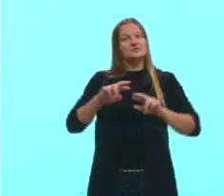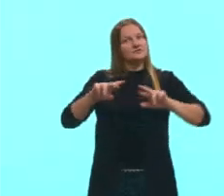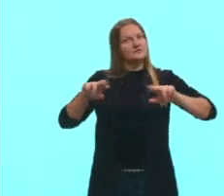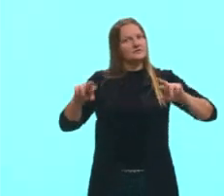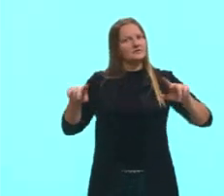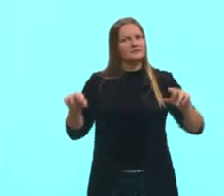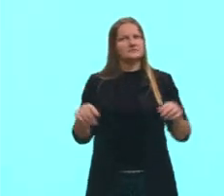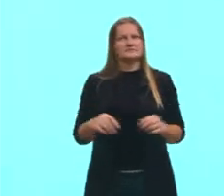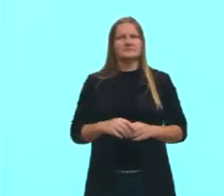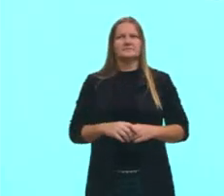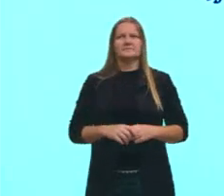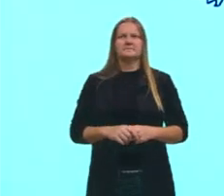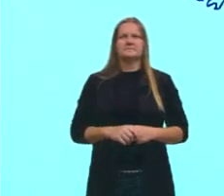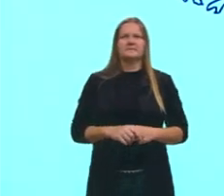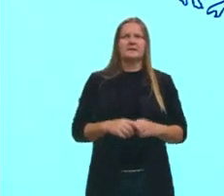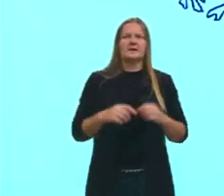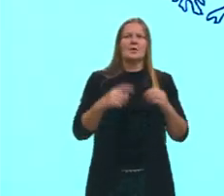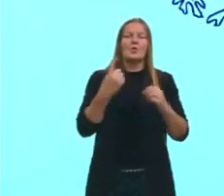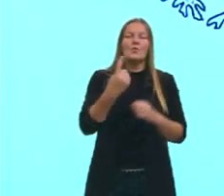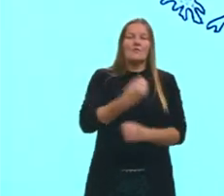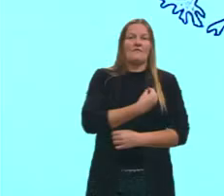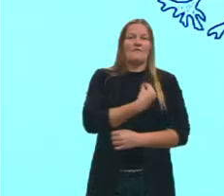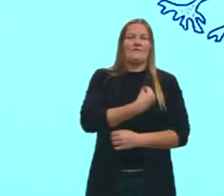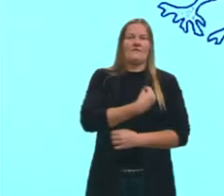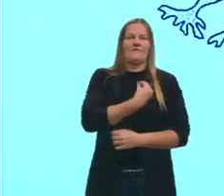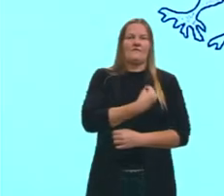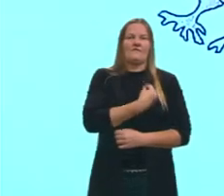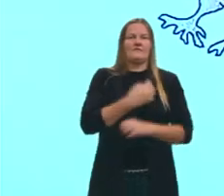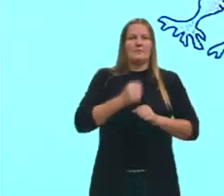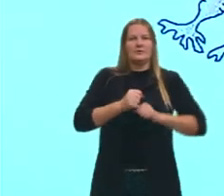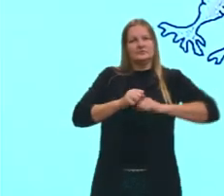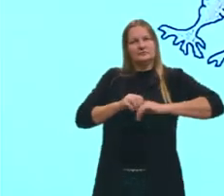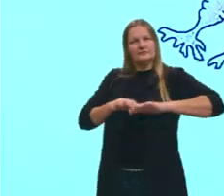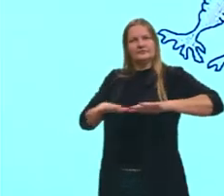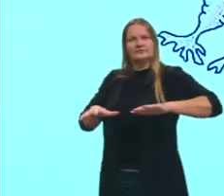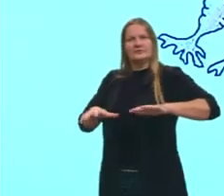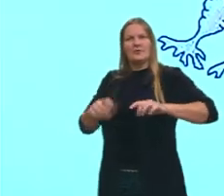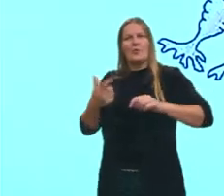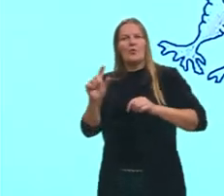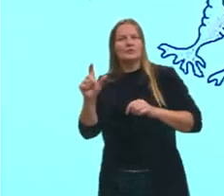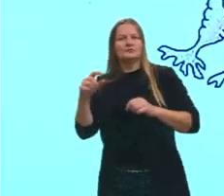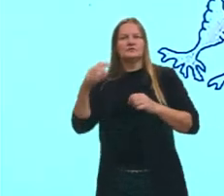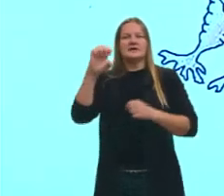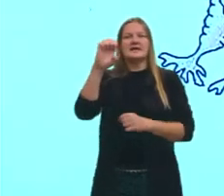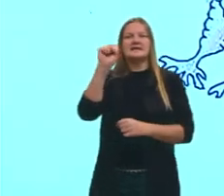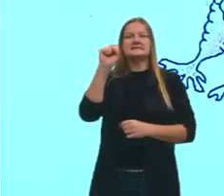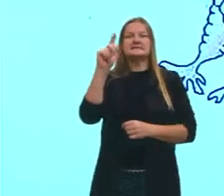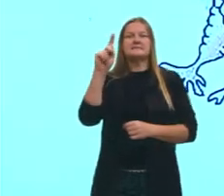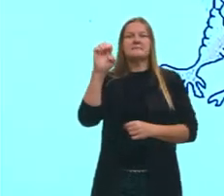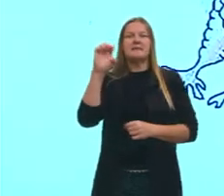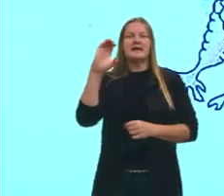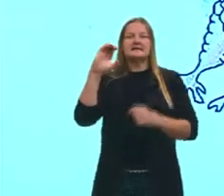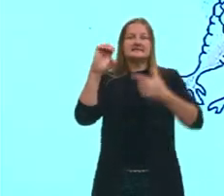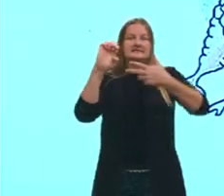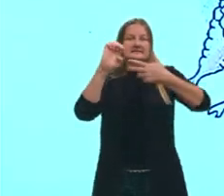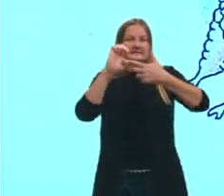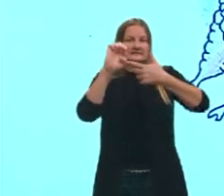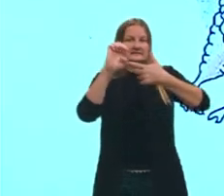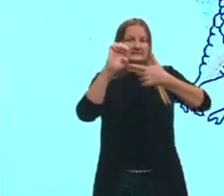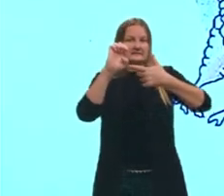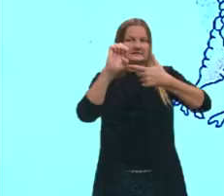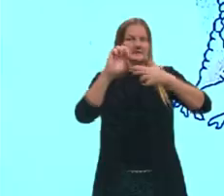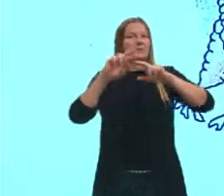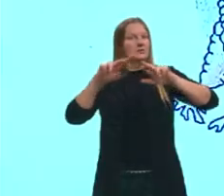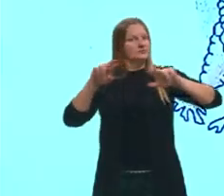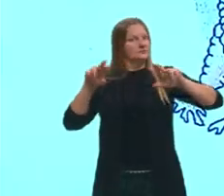outra Pelo contrário né um ser vivo pode dar origem a outras espécies né bem no plural mesmo